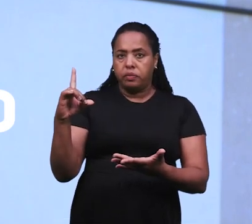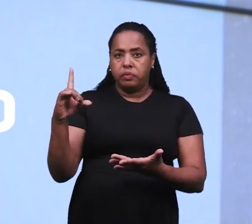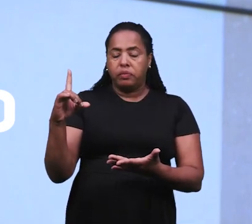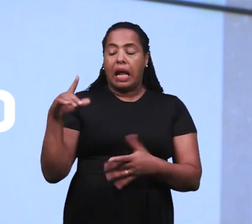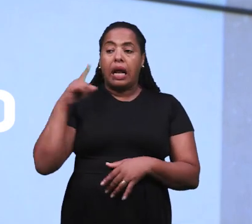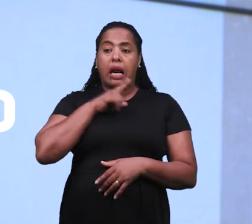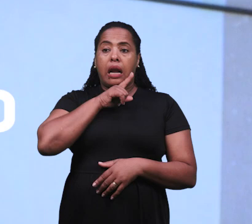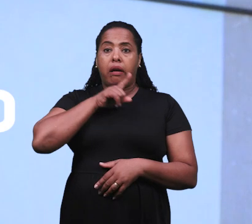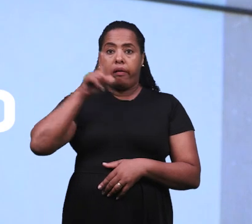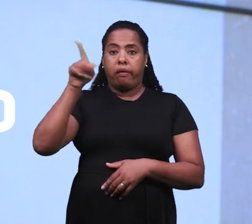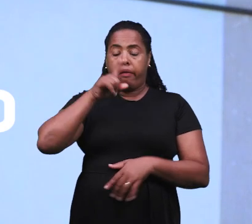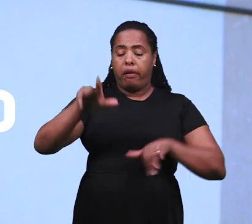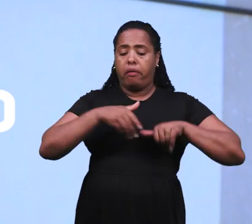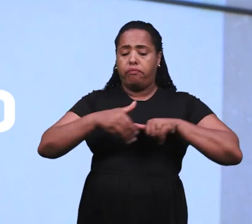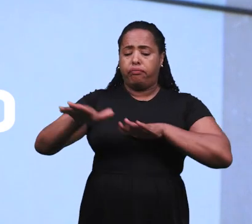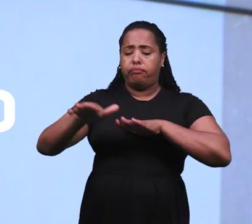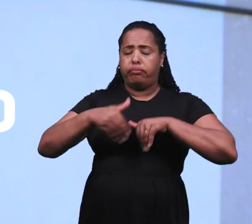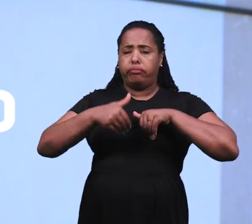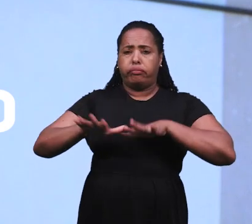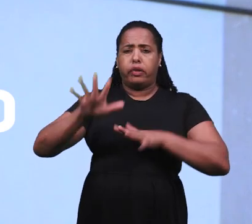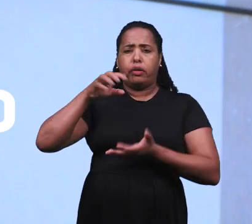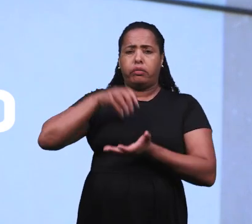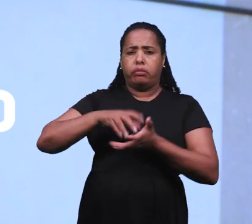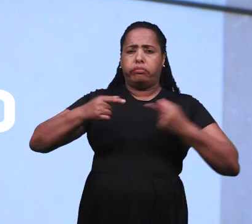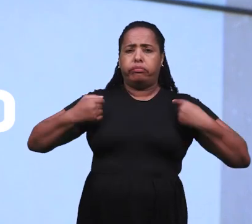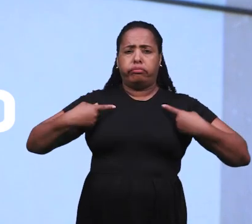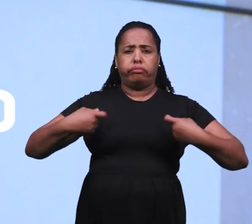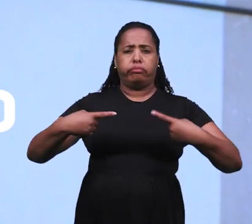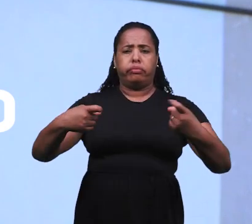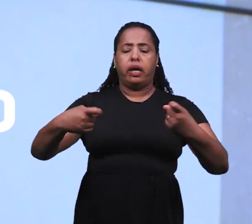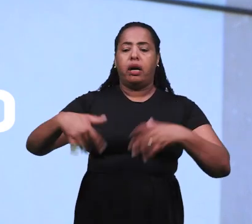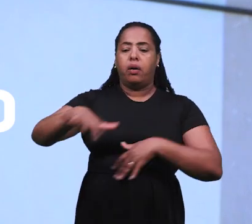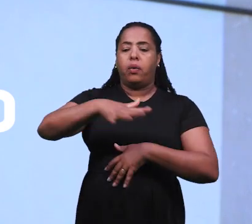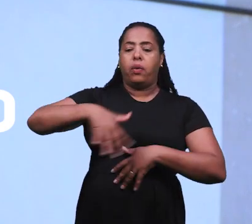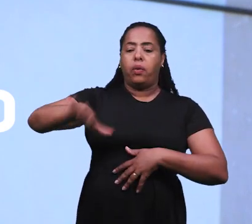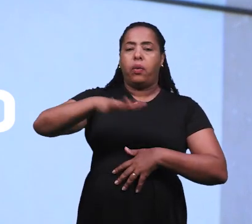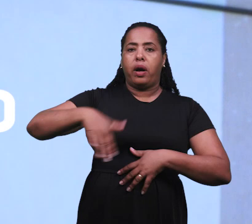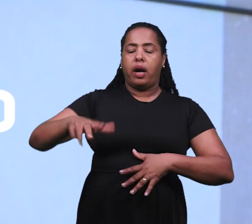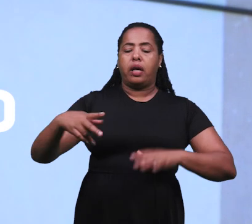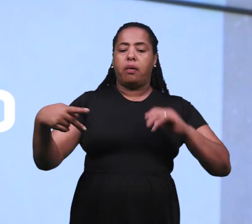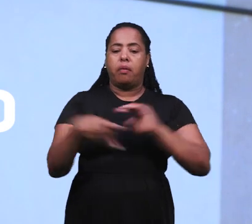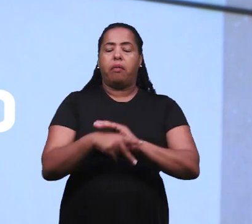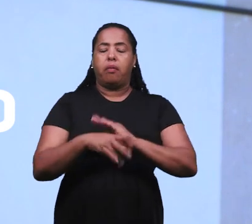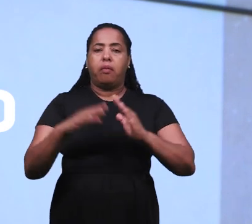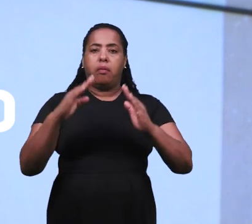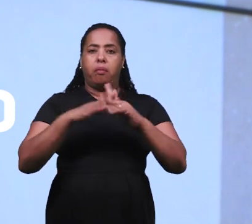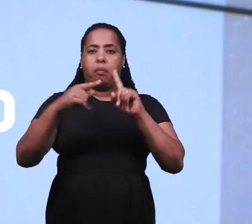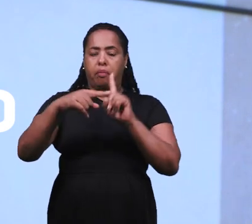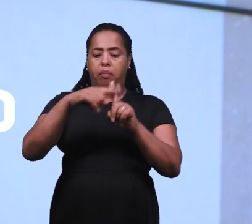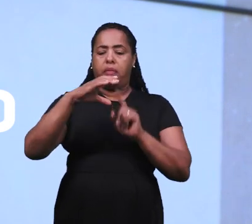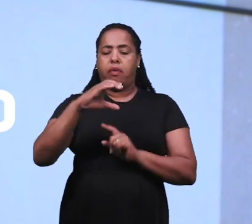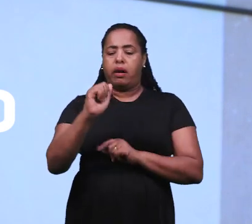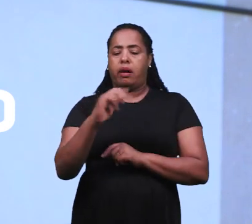nos exércitos, ali no meio das guerras, era destacado um ambiente, né, chamado a própria capela.